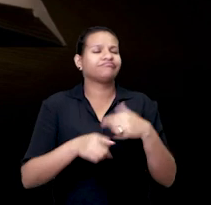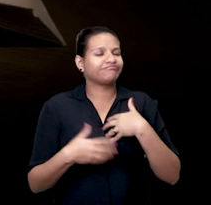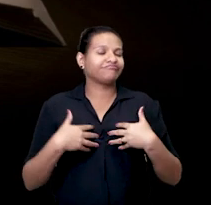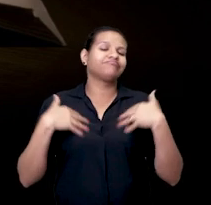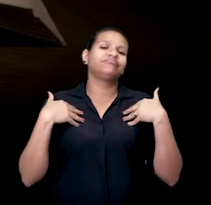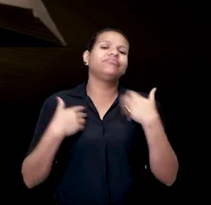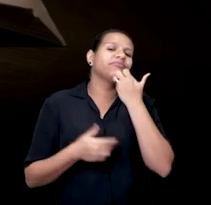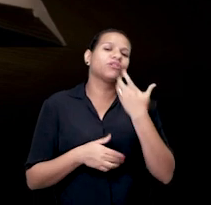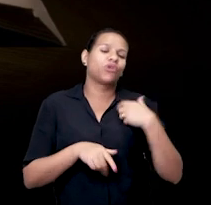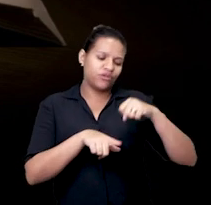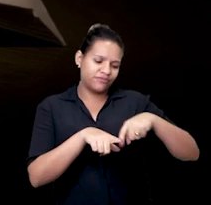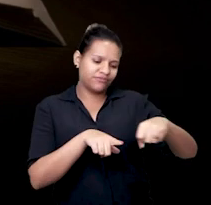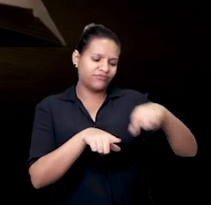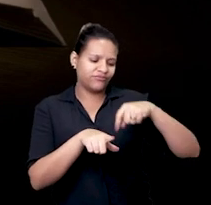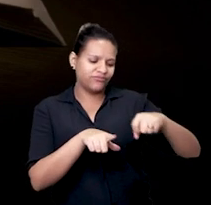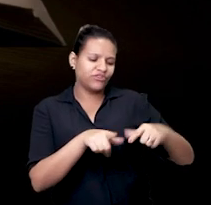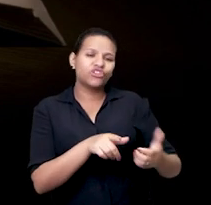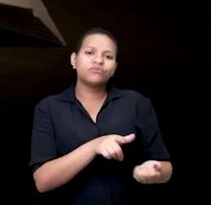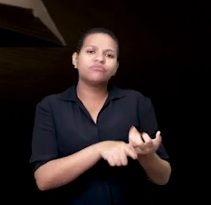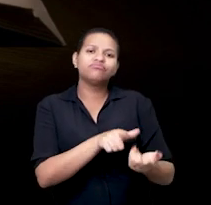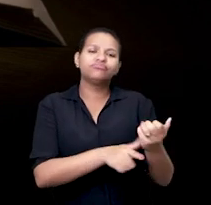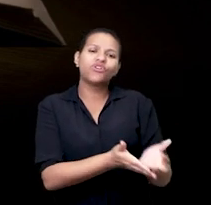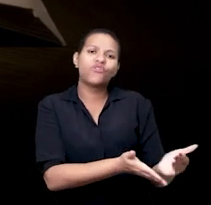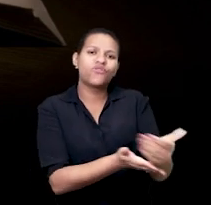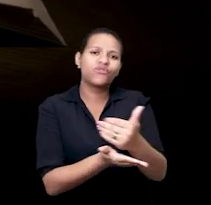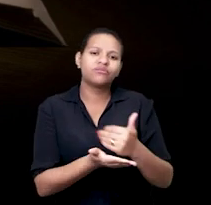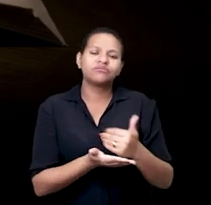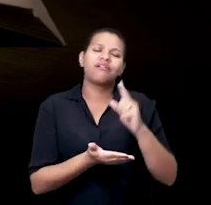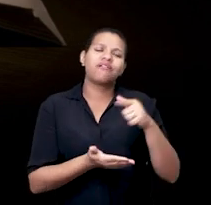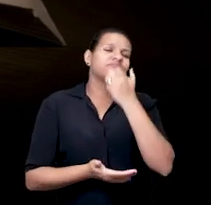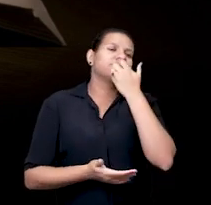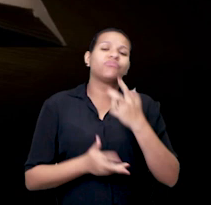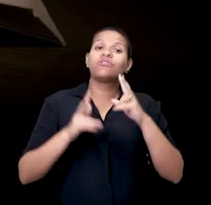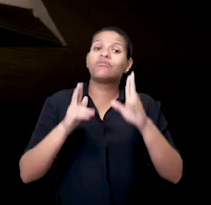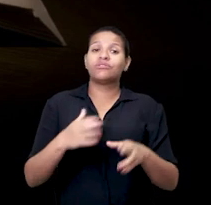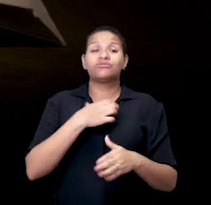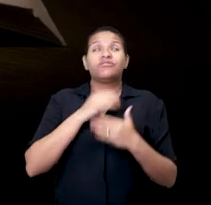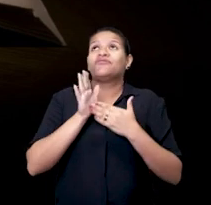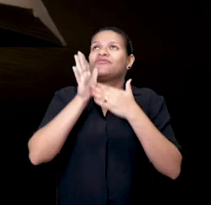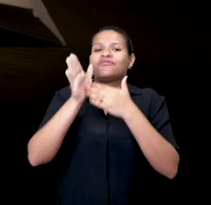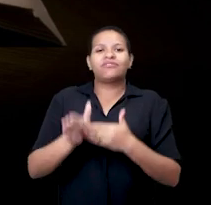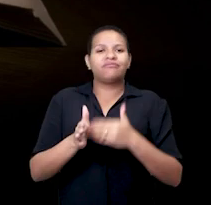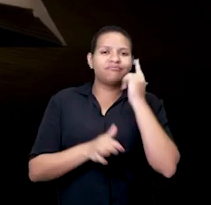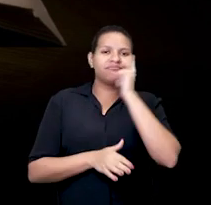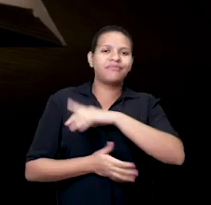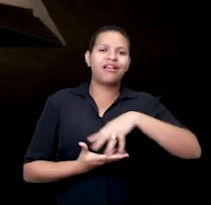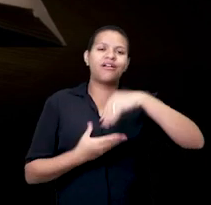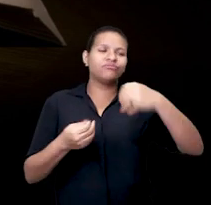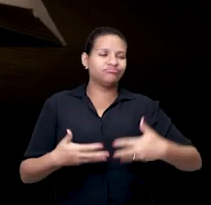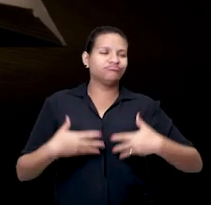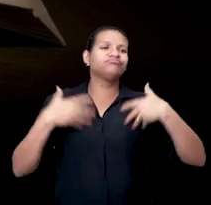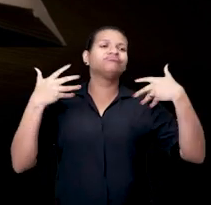mensageiro fiel para quem o envia. Ele restaura a alma de seu senhor. Nuvens e ventos sem